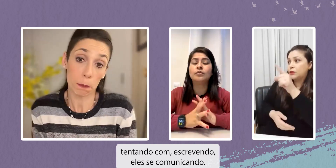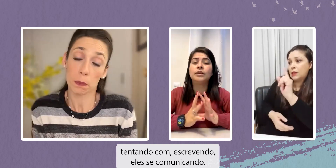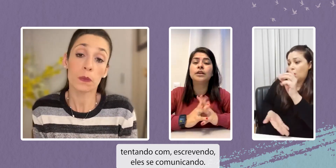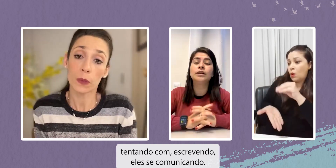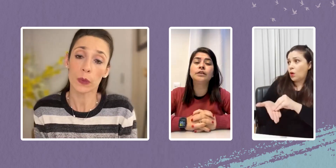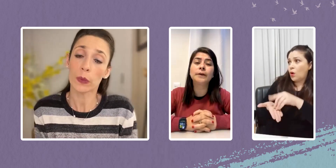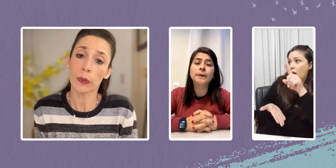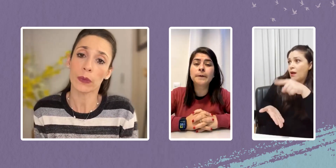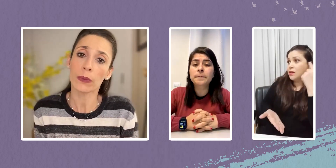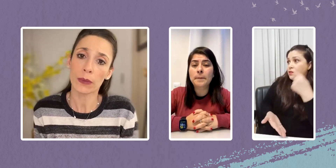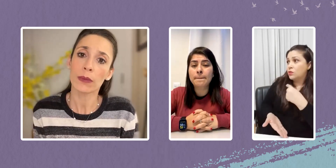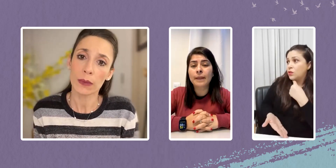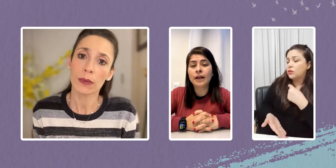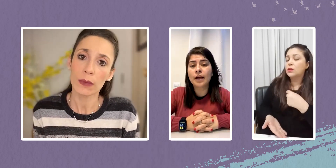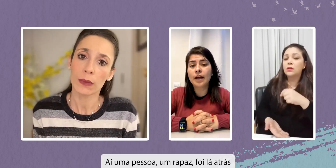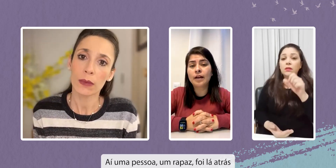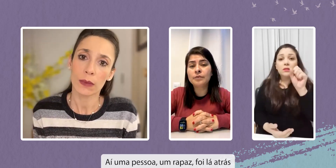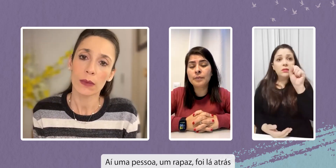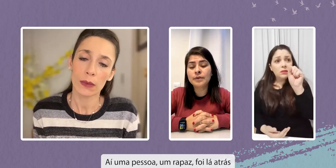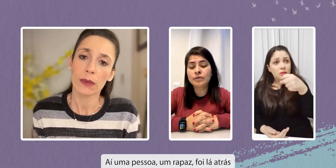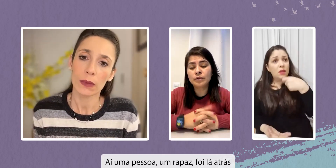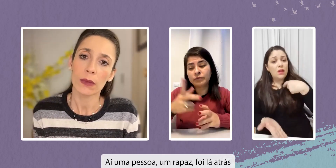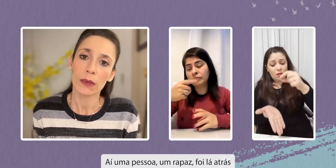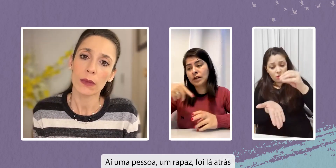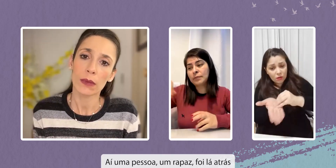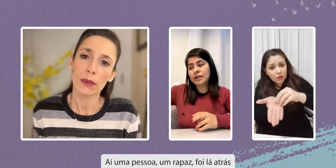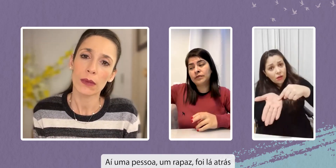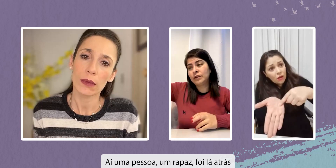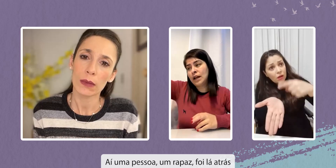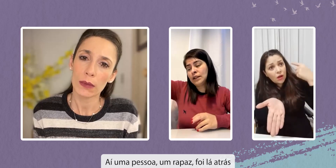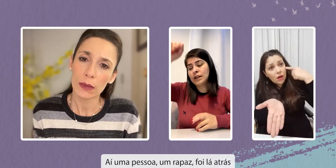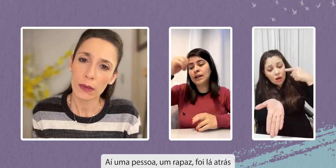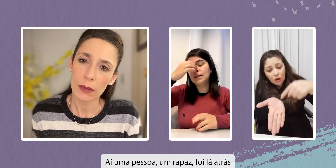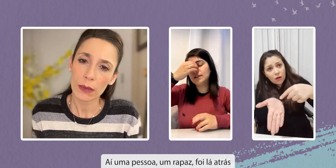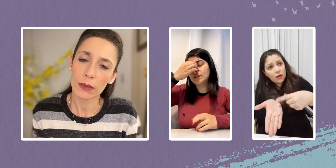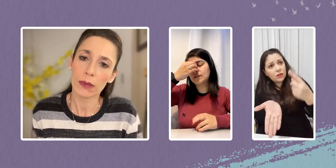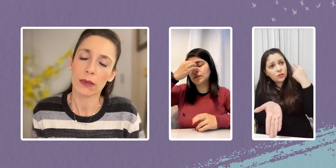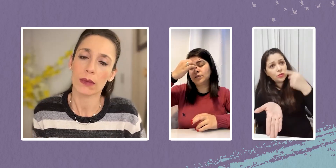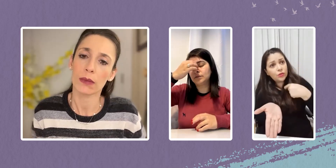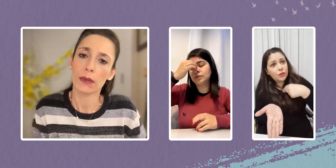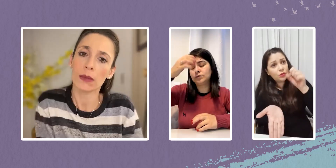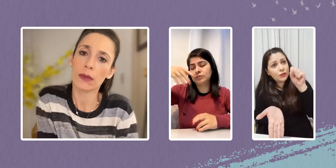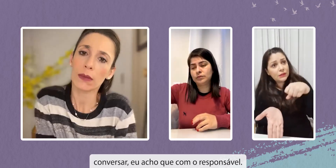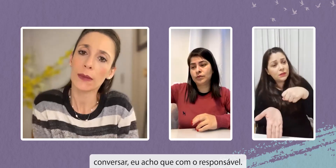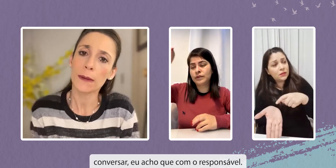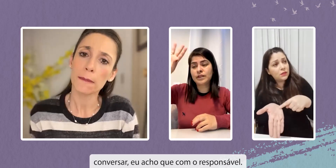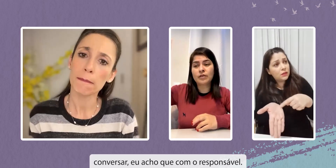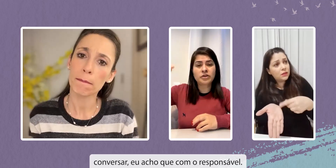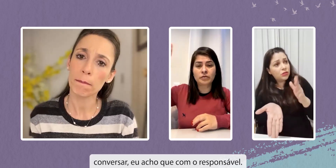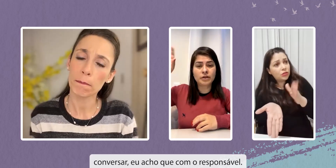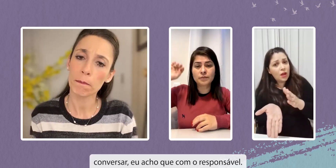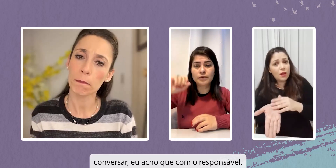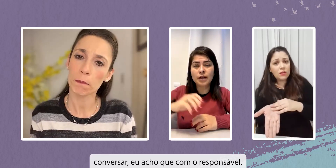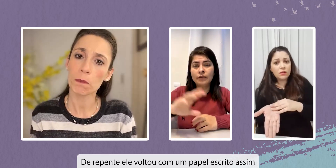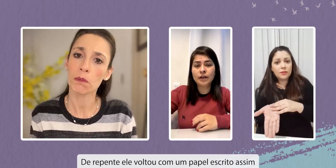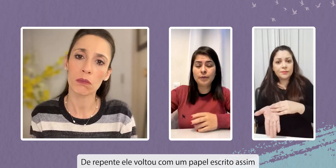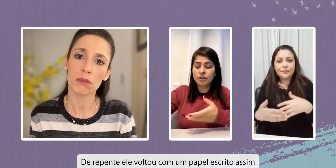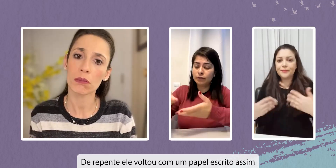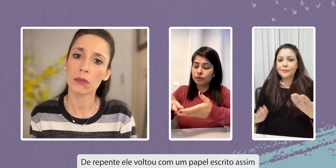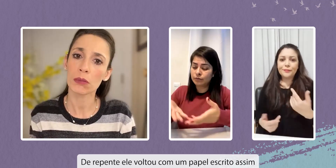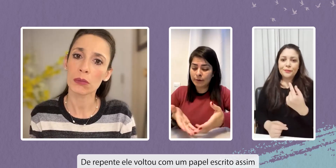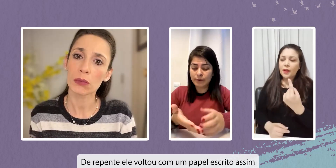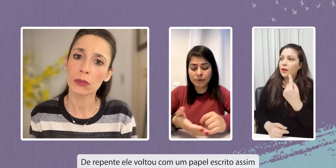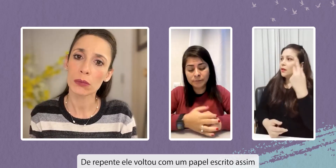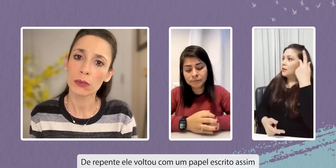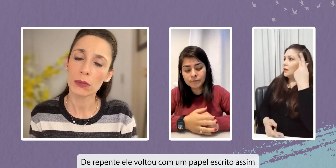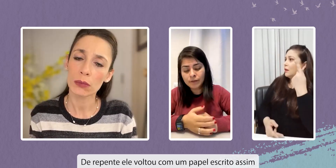se comunicando. Aí um rapaz foi lá atrás, conversar, eu acho que com o responsável, de repente ele